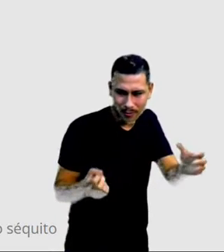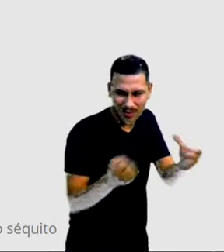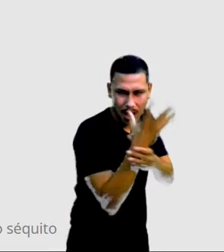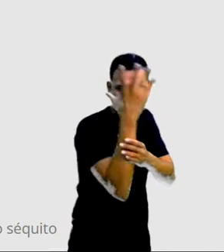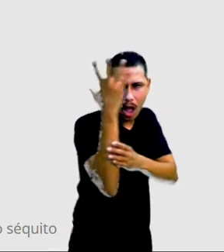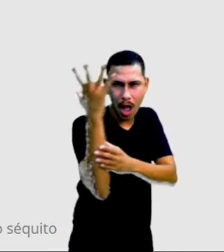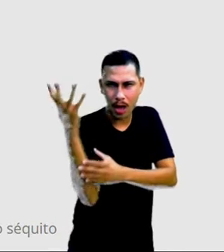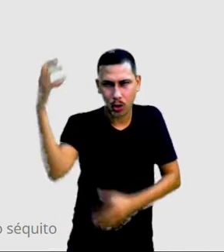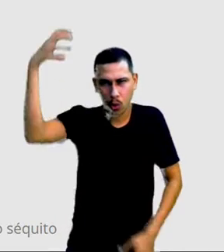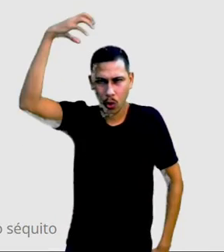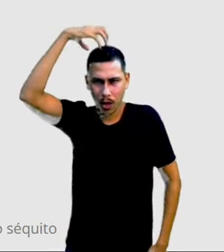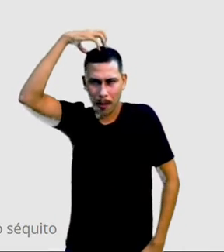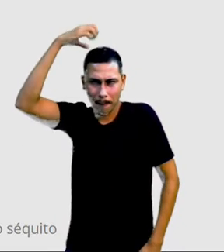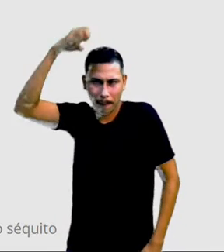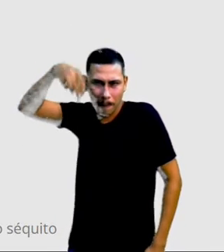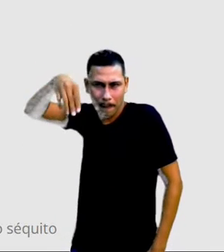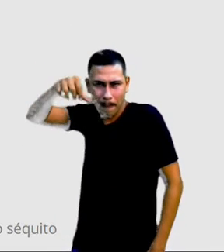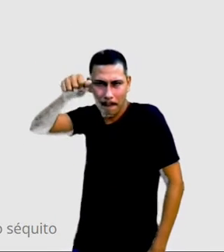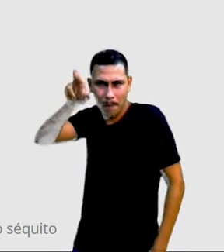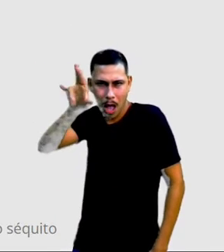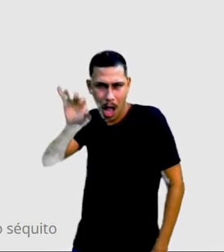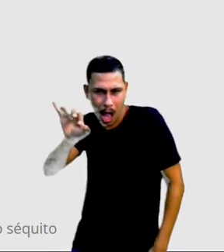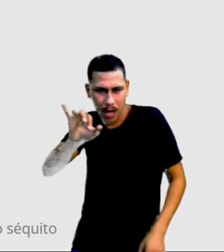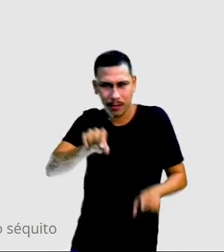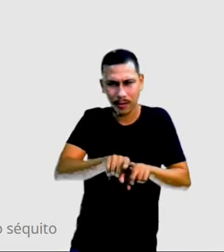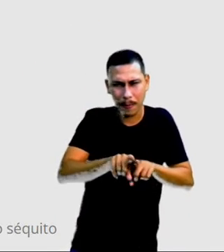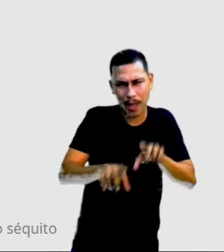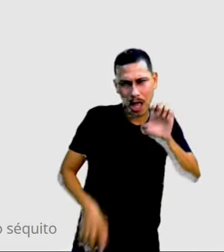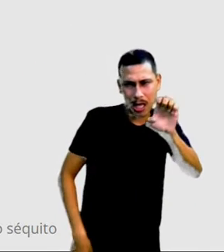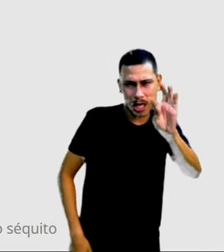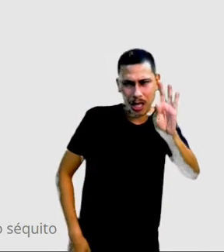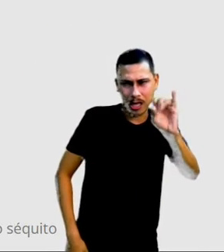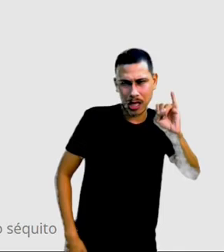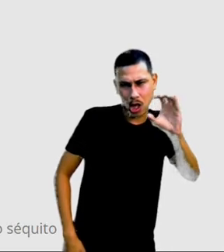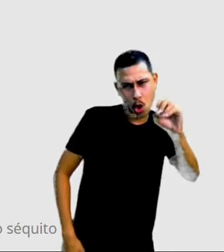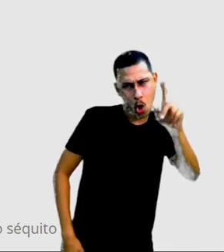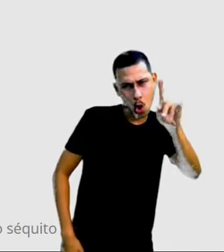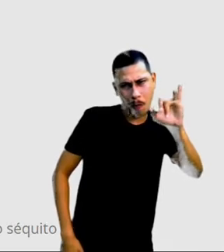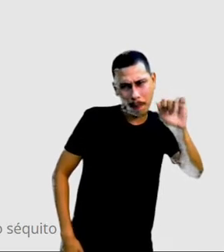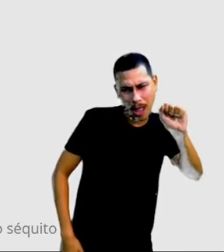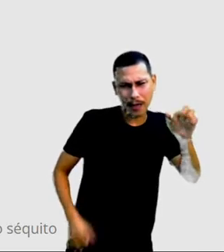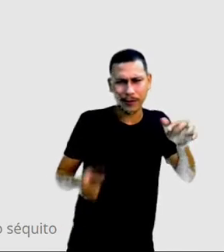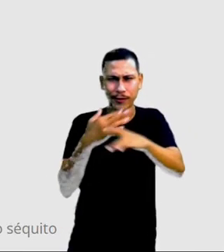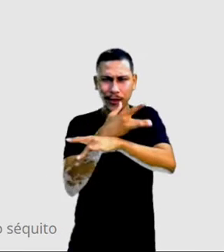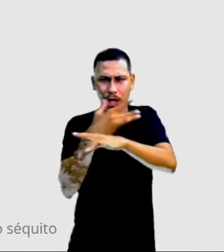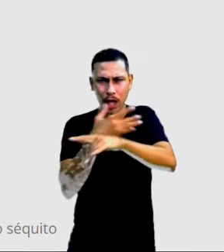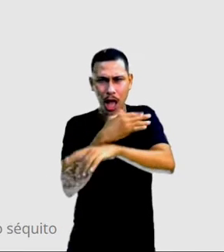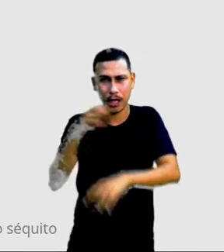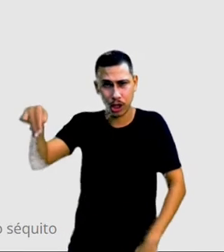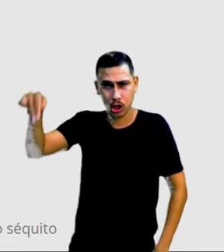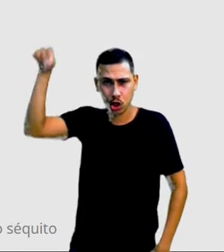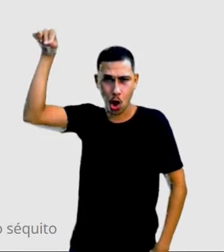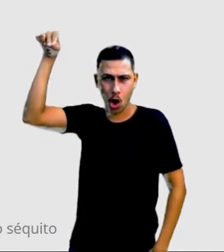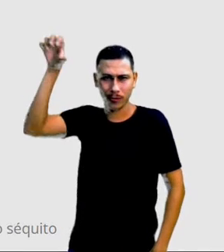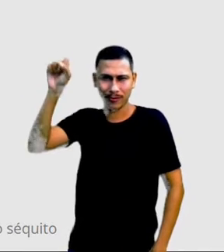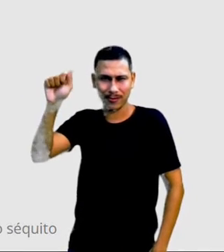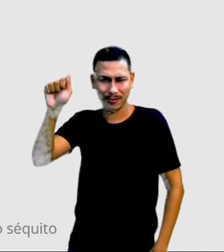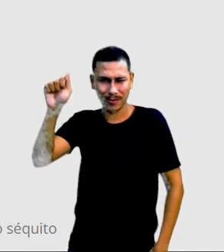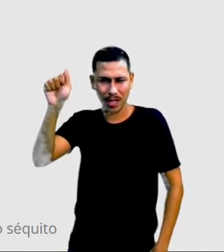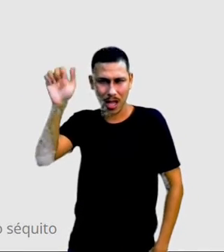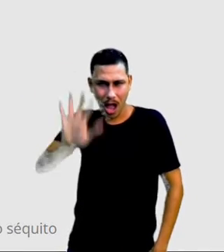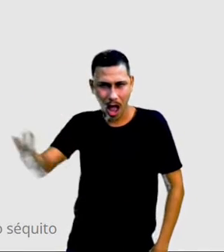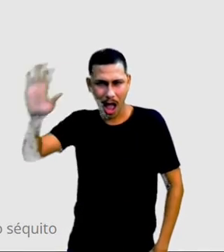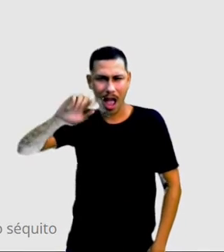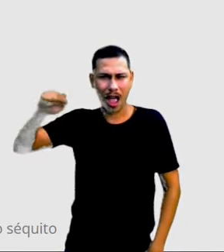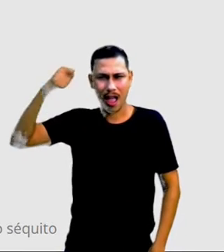Império de Mali e da Etiópia. Através das cidades do norte da África, se estabeleceu contato